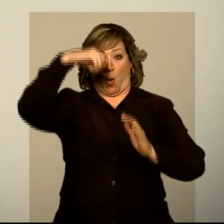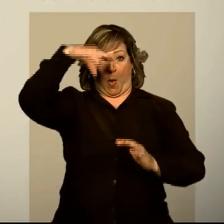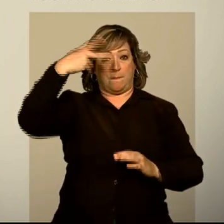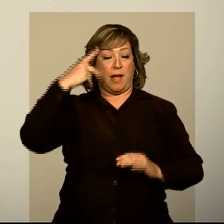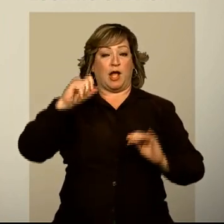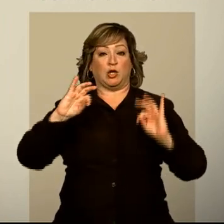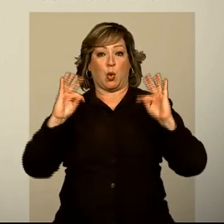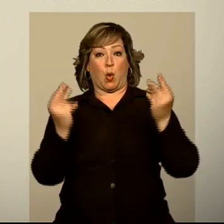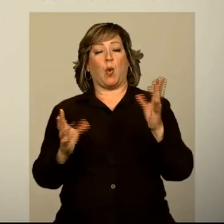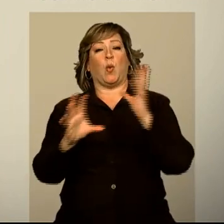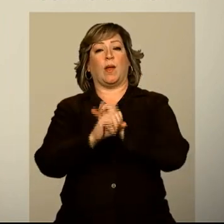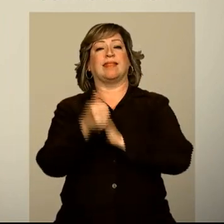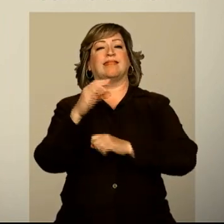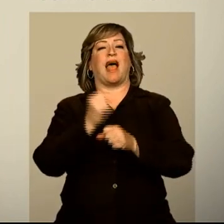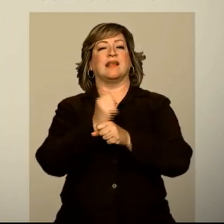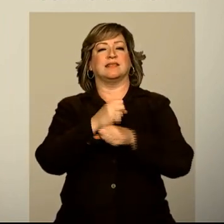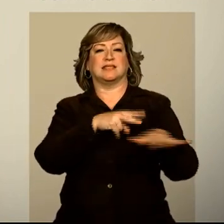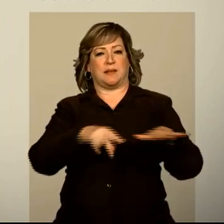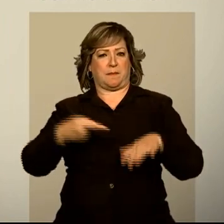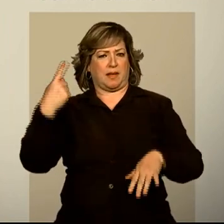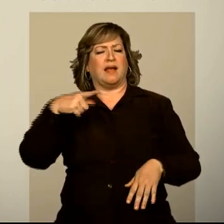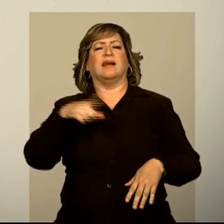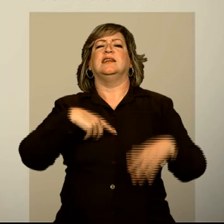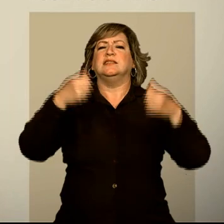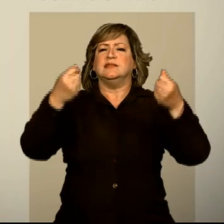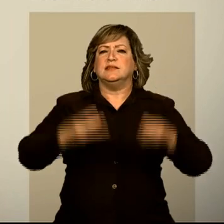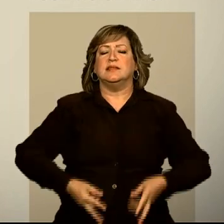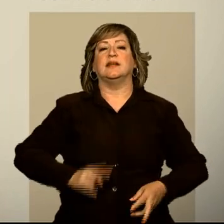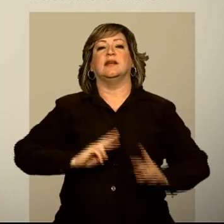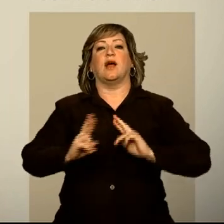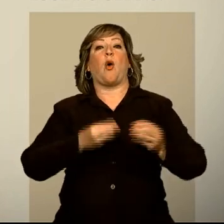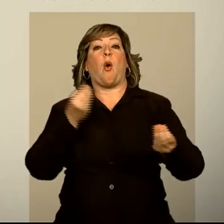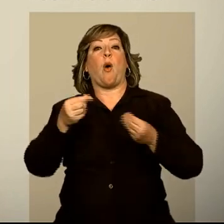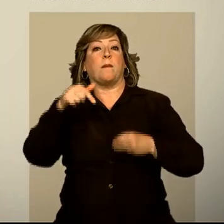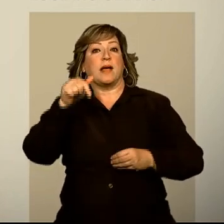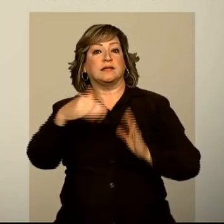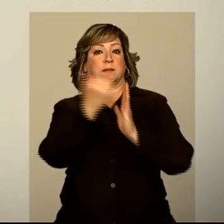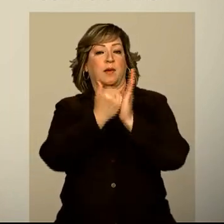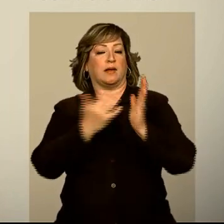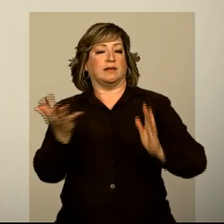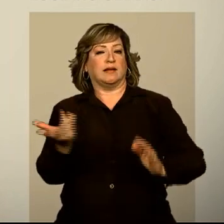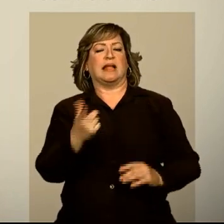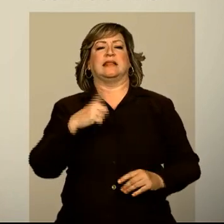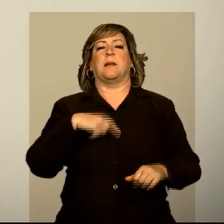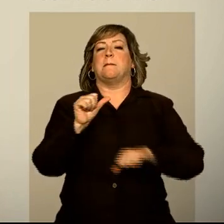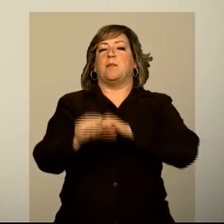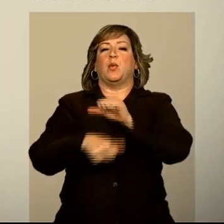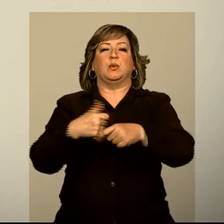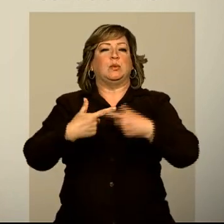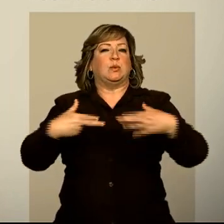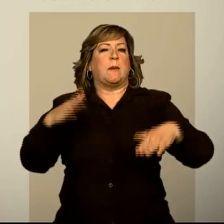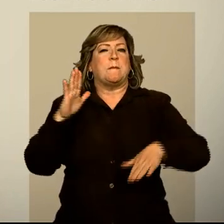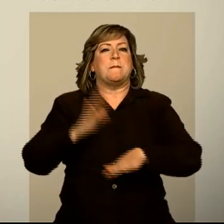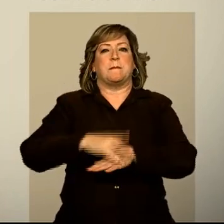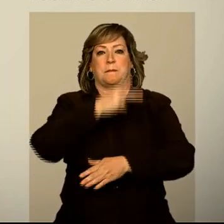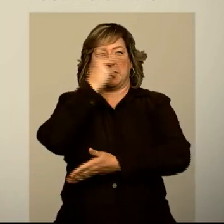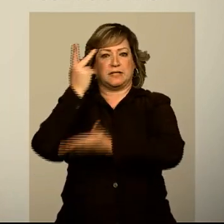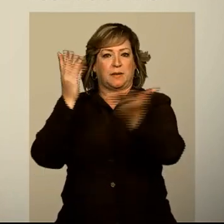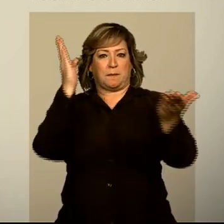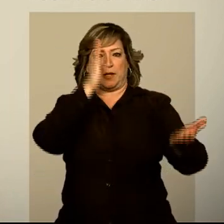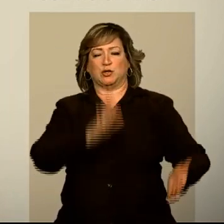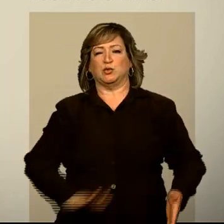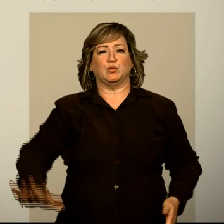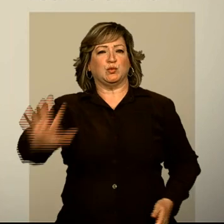Completou 10 anos na semana passada conta para gente Presidente os resultados desse grande programa que vem transformando a vida de milhões de pessoas